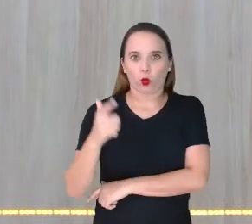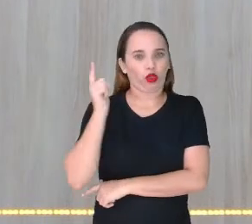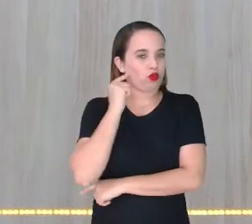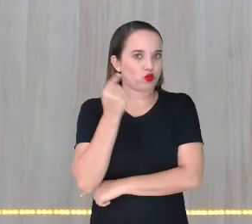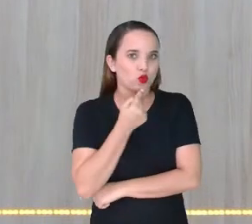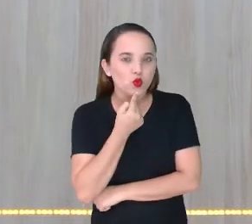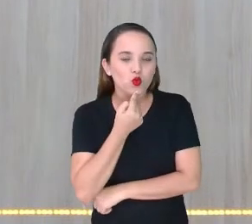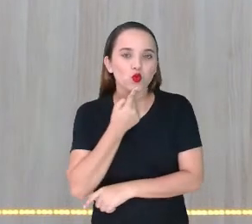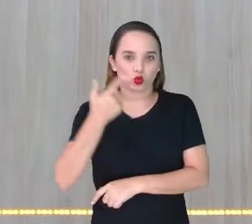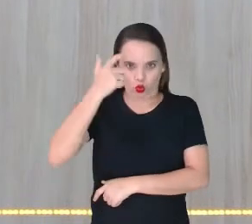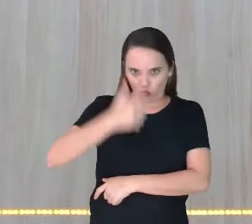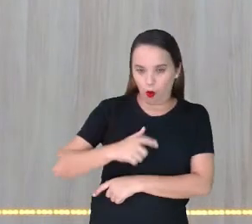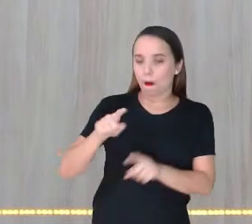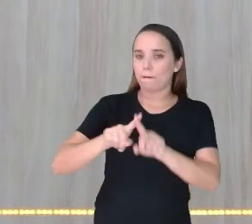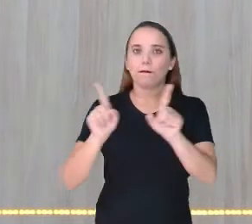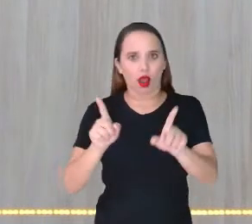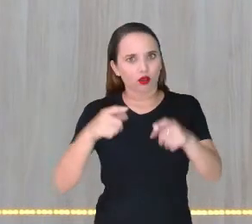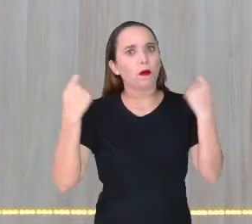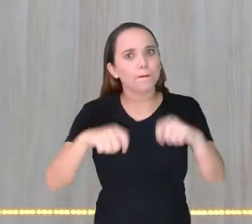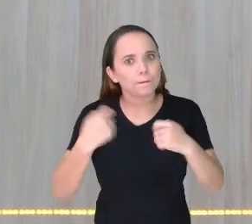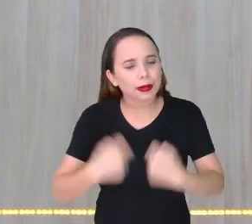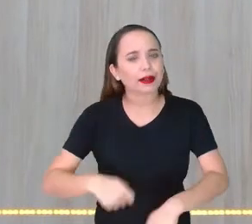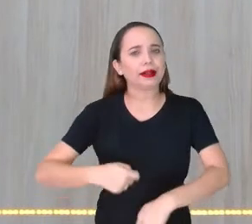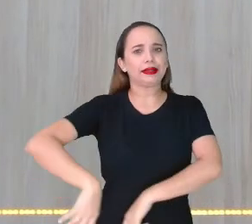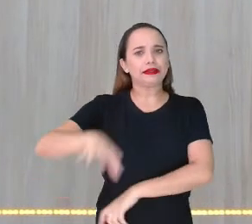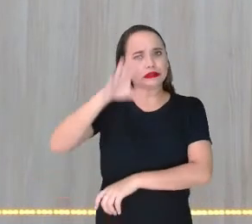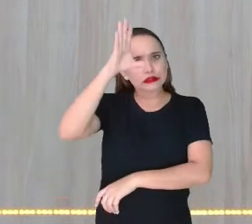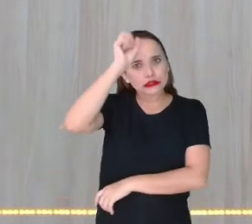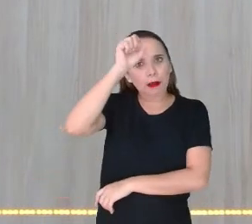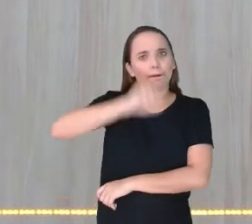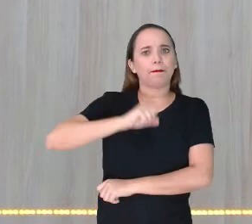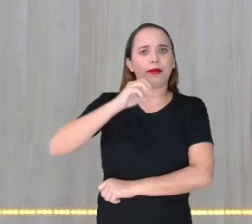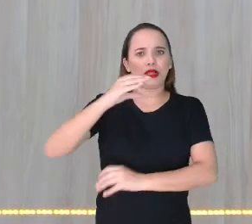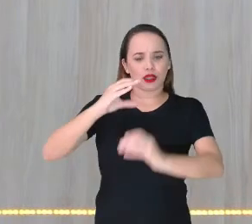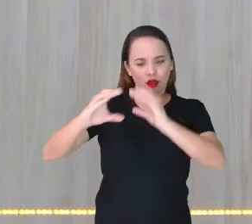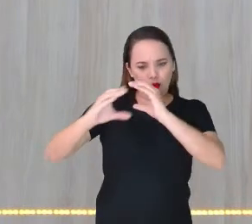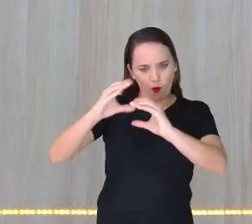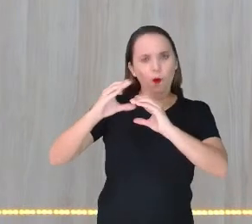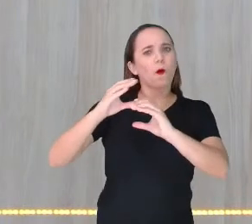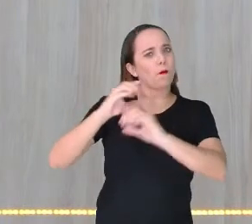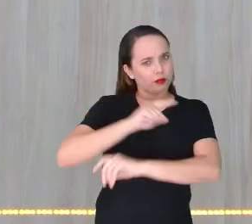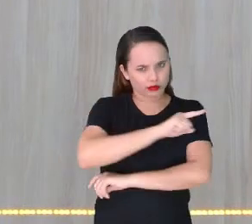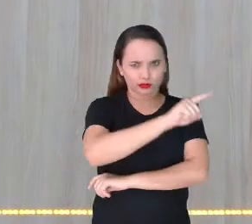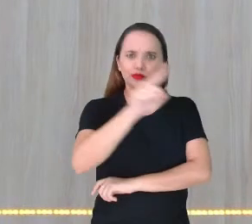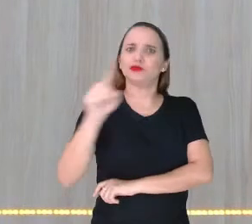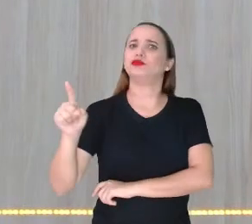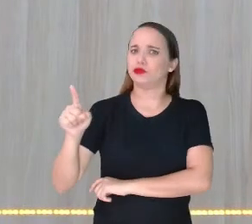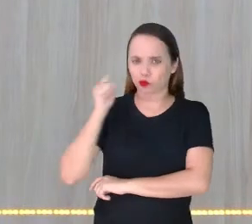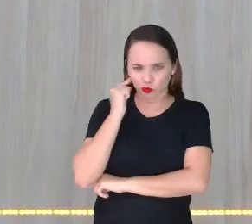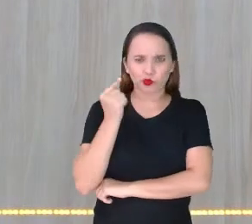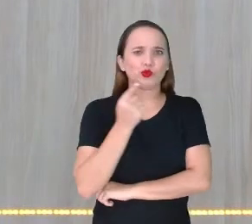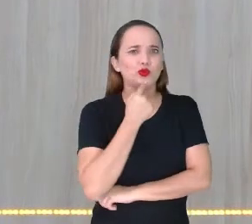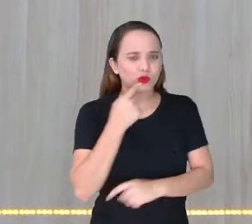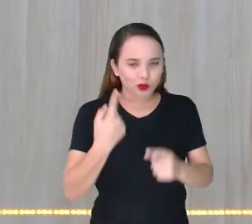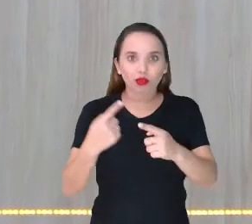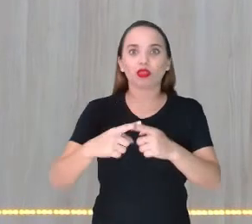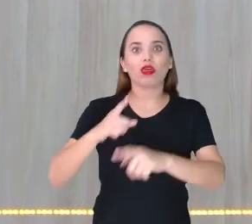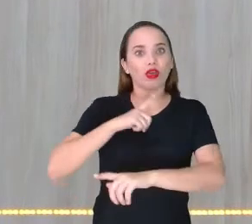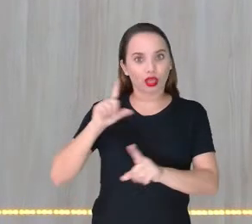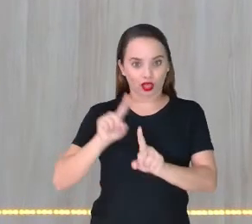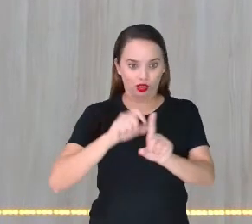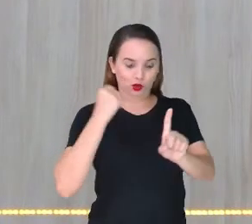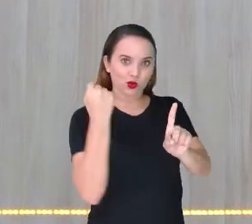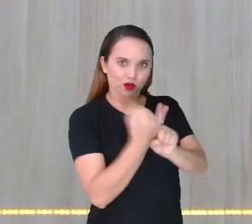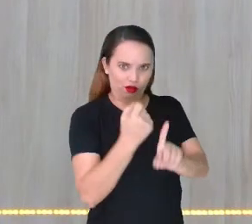gente aprenda a se comunicar com essas pessoas, né, porque elas estão aí na nossa sociedade e a gente precisa